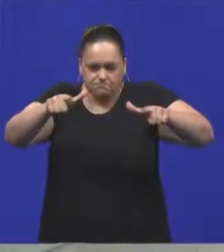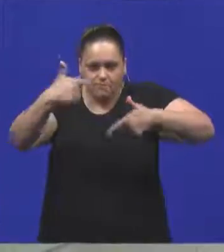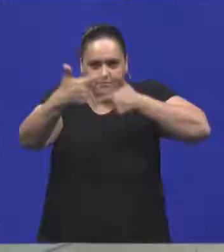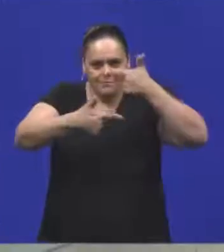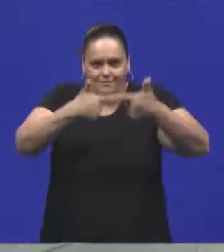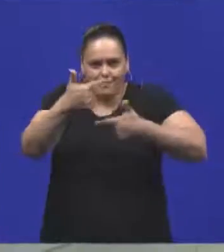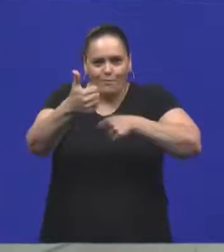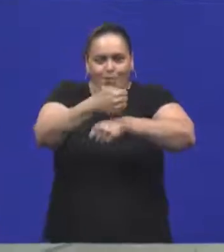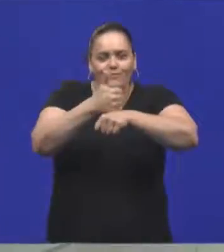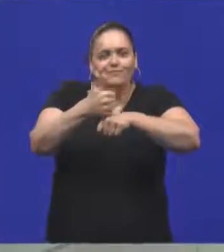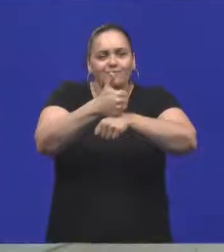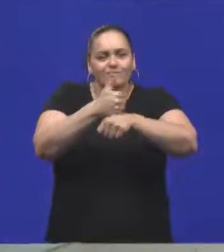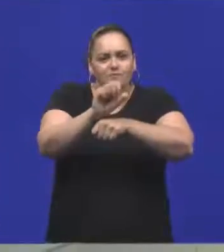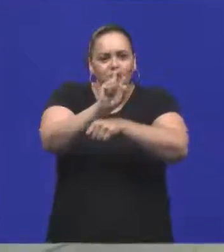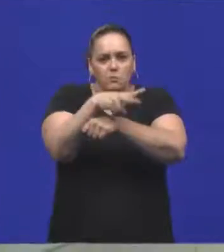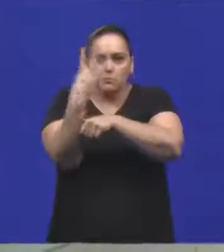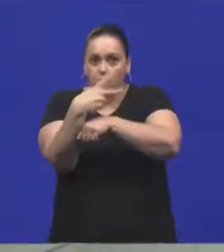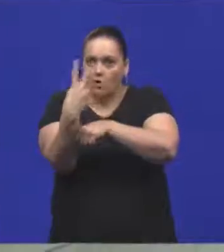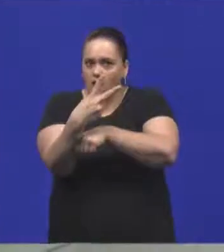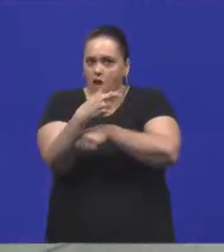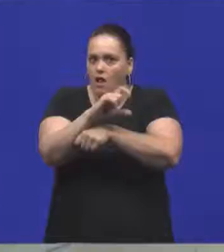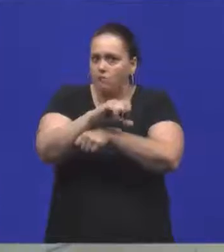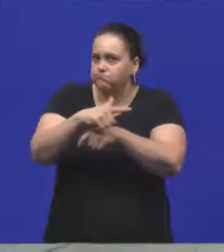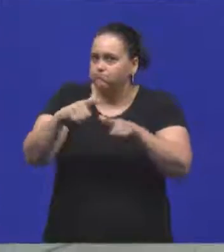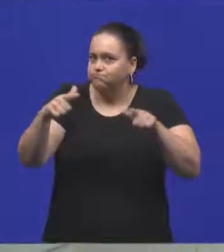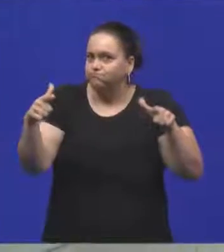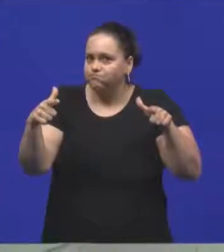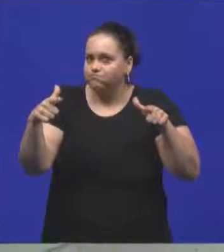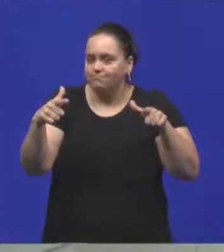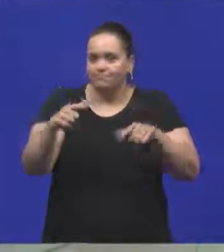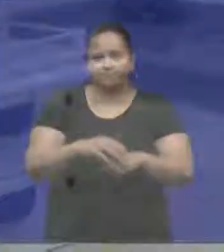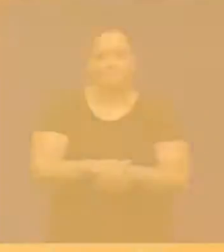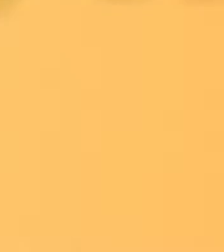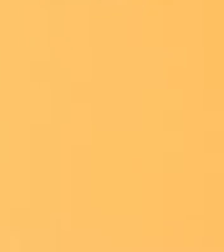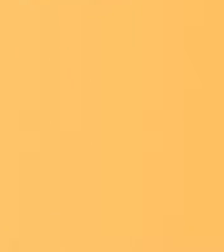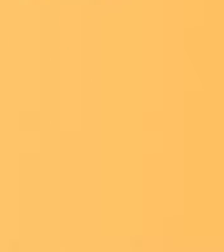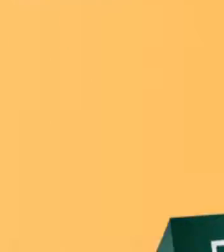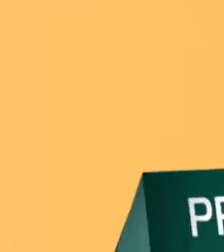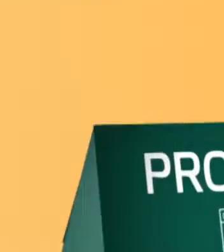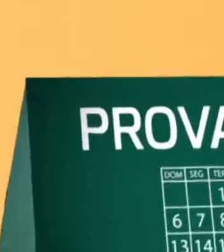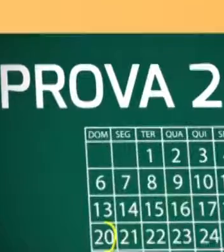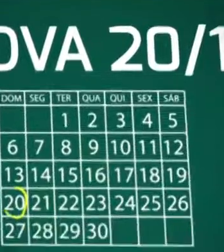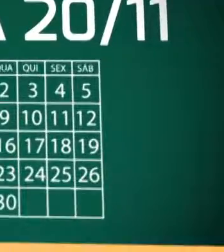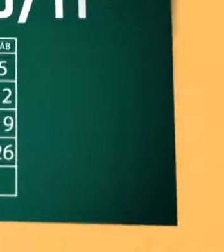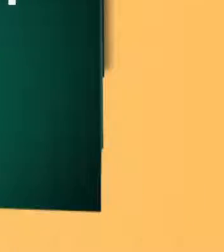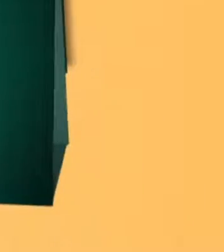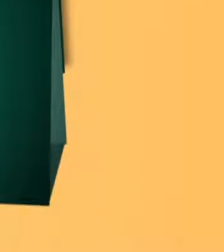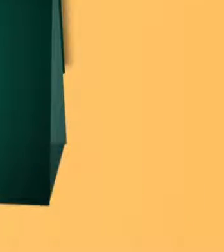atuação desses enfermeiros e a procura tem sido bem grande para esses profissionais.